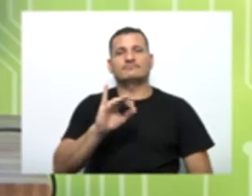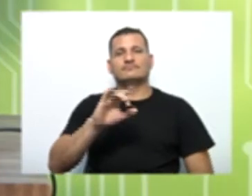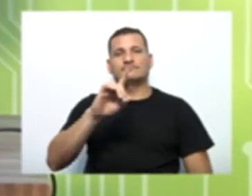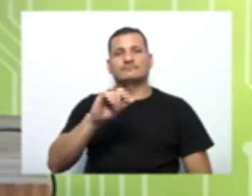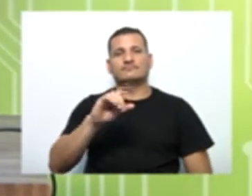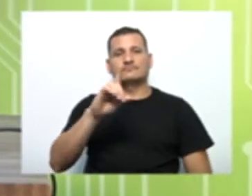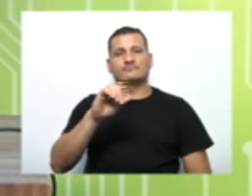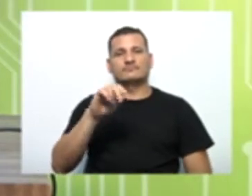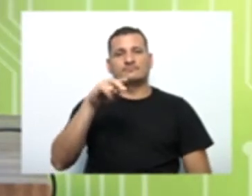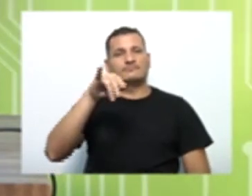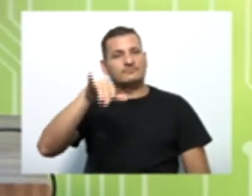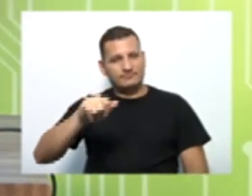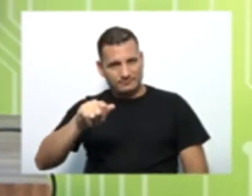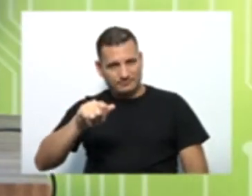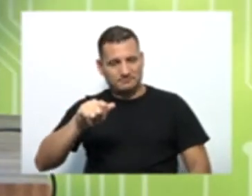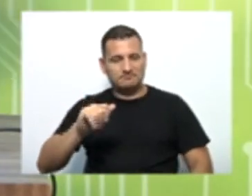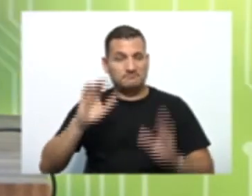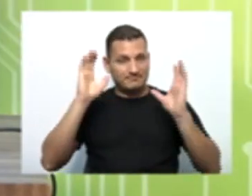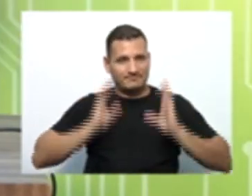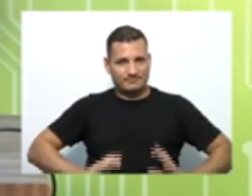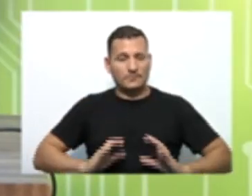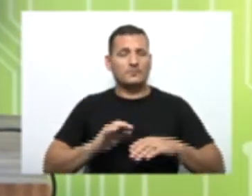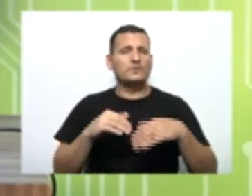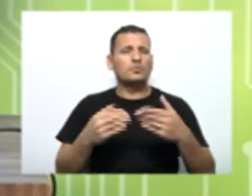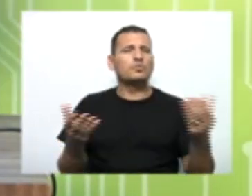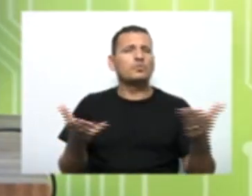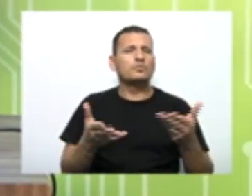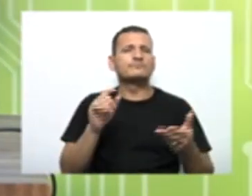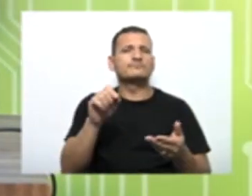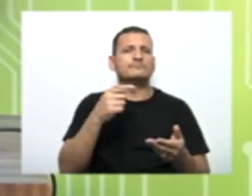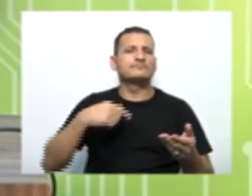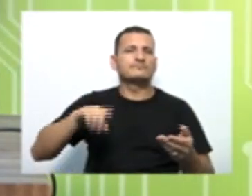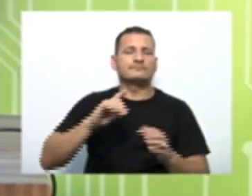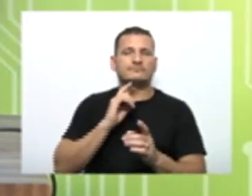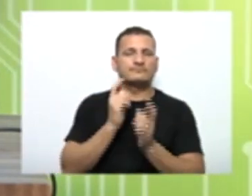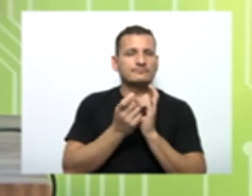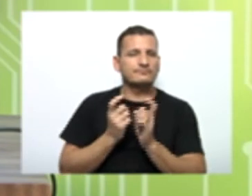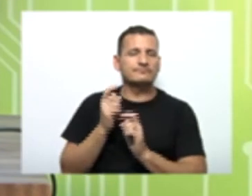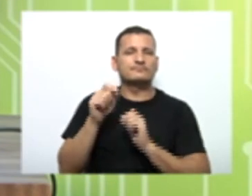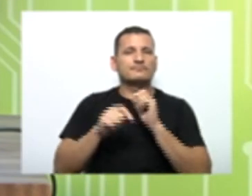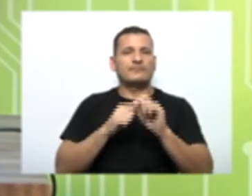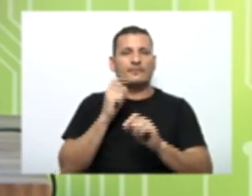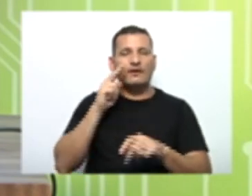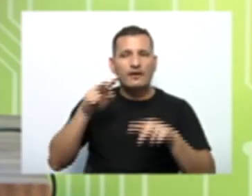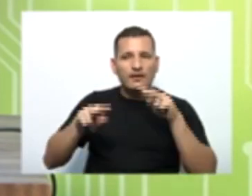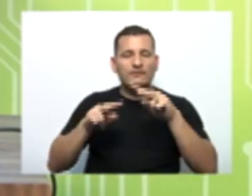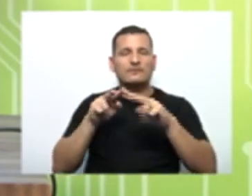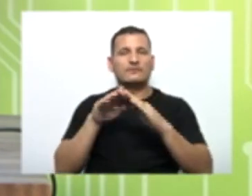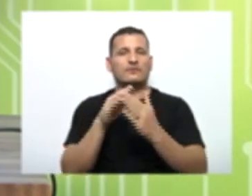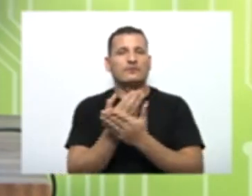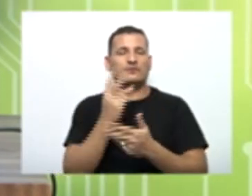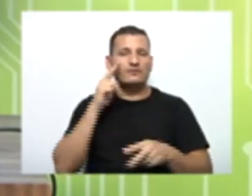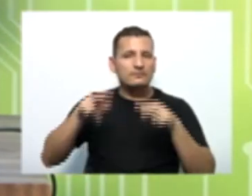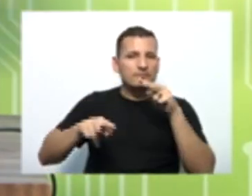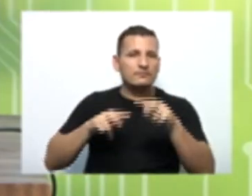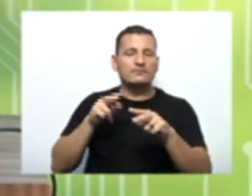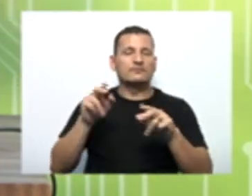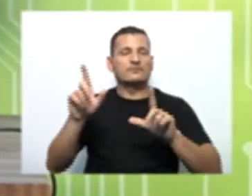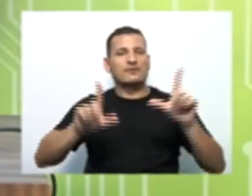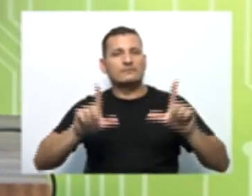discutir aquilo que nós ouvimos nos noticiários, na escola, mas que nós não temos conhecimento de como exercer